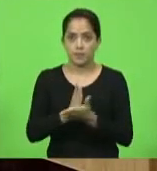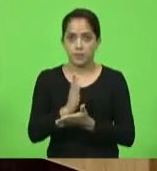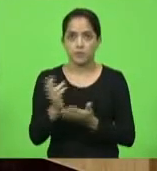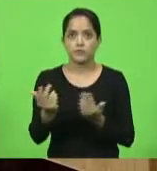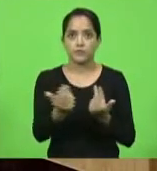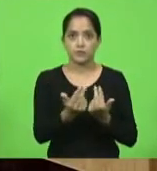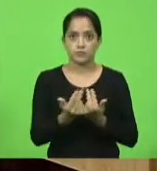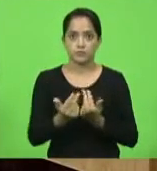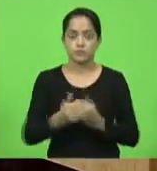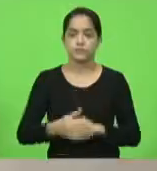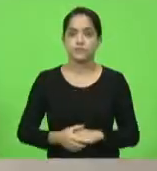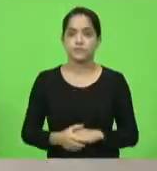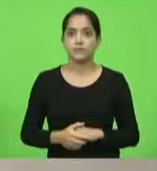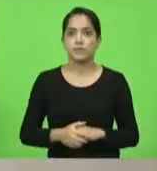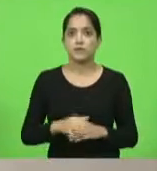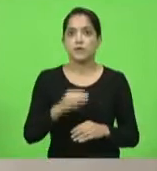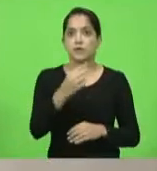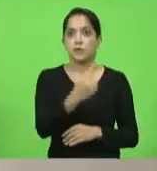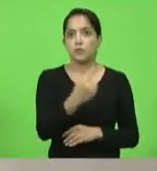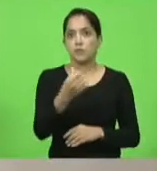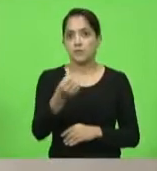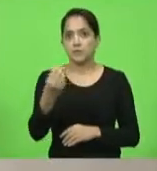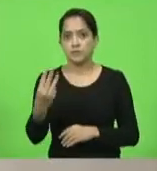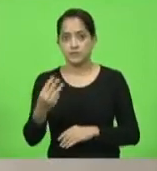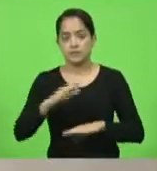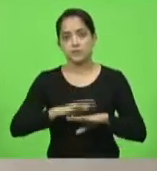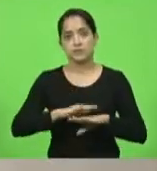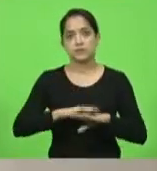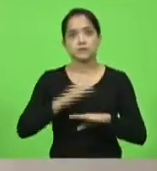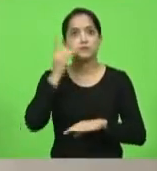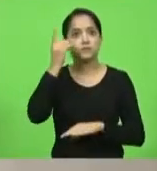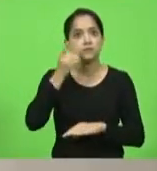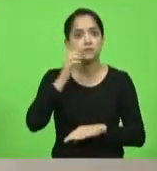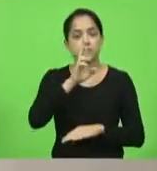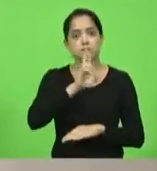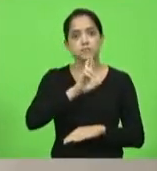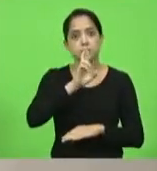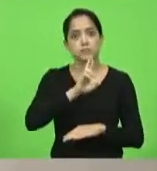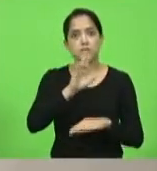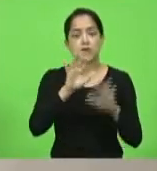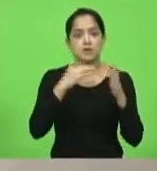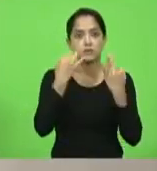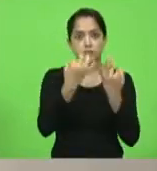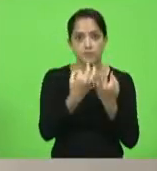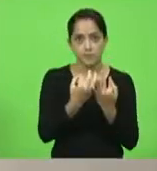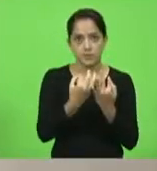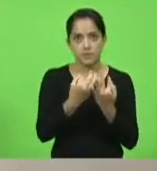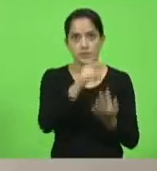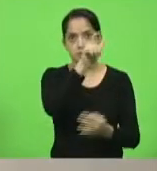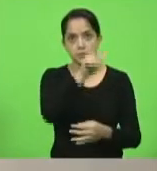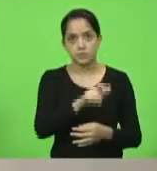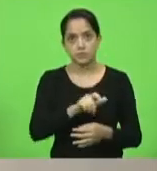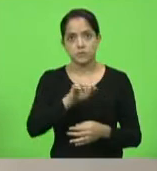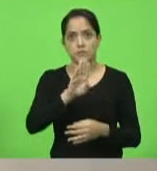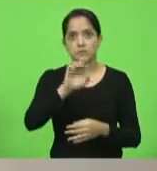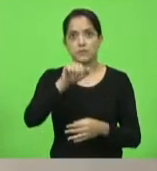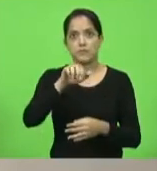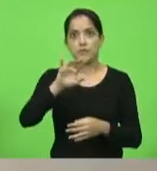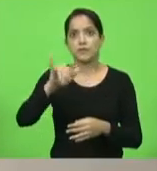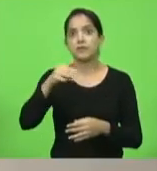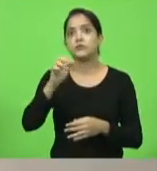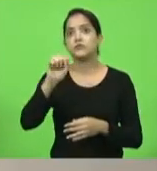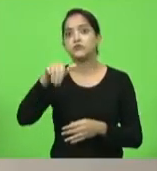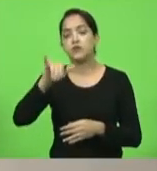por unanimidade, moção 63, autor deputado Rodrigo Minotto, manifestando aos familiares do senhor Benjamin Coelho Filho, pesar pelo